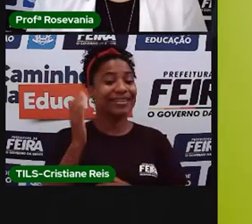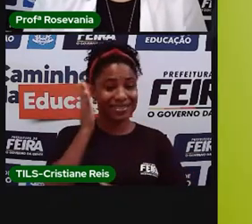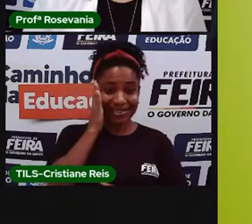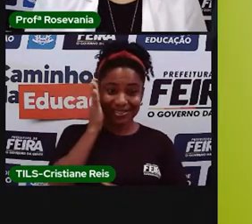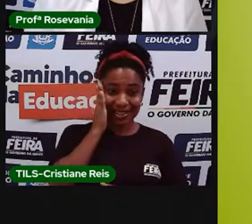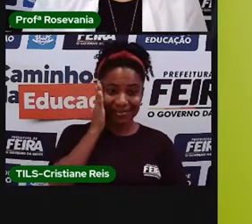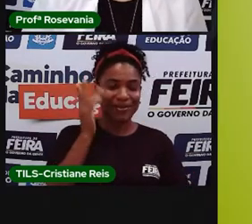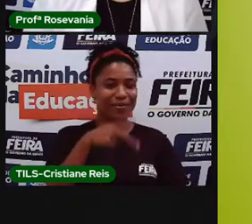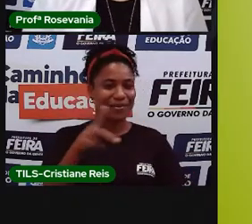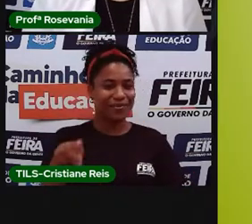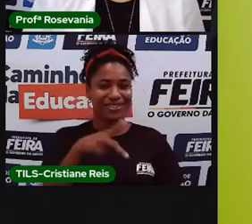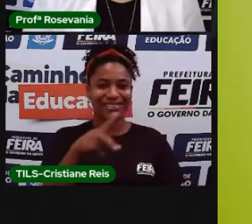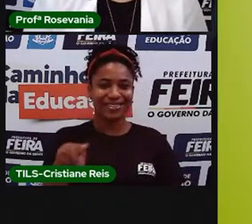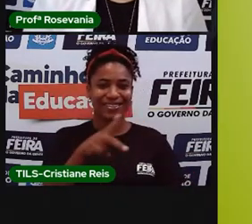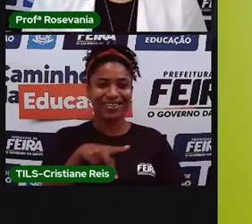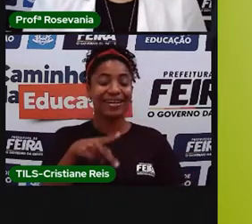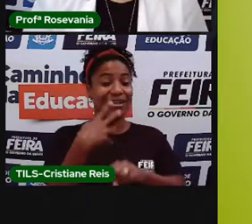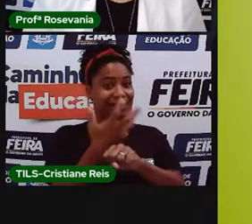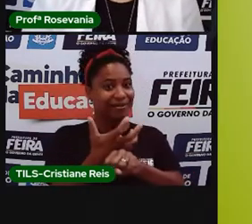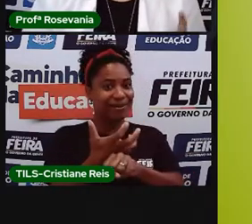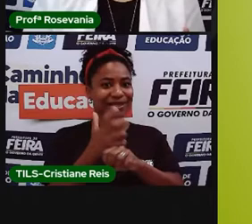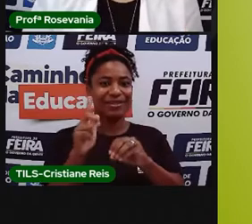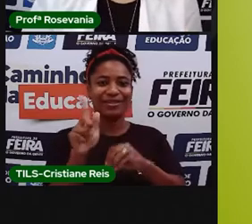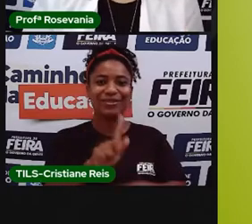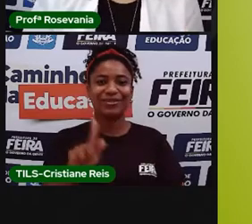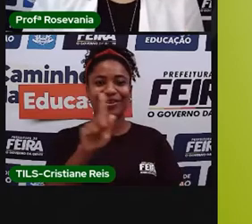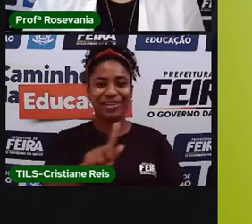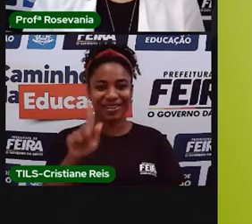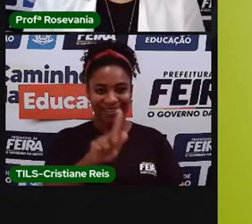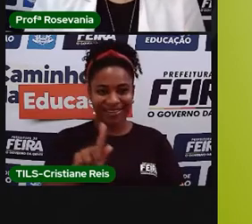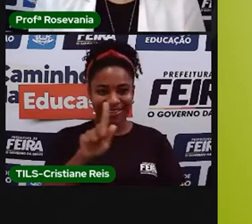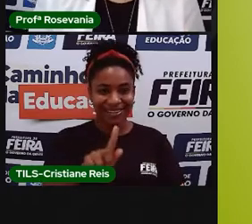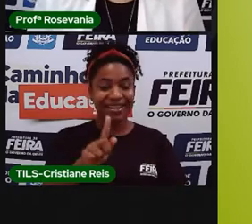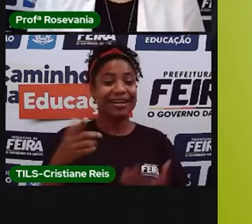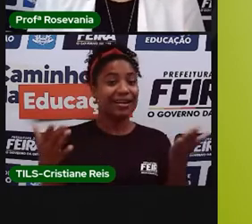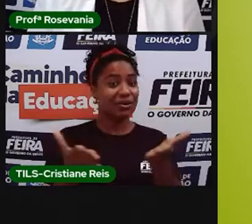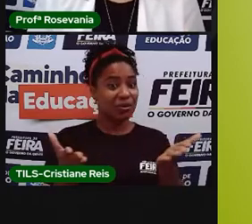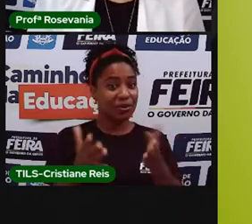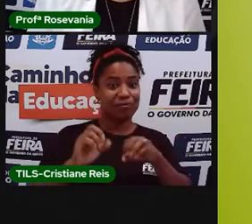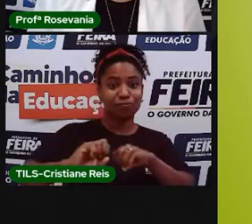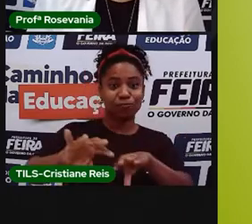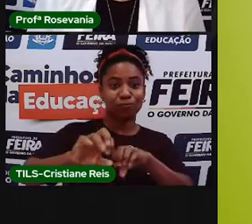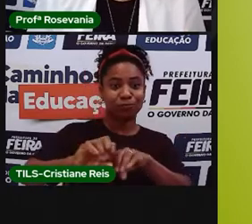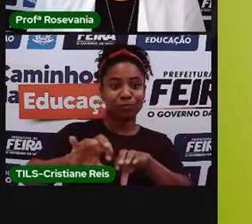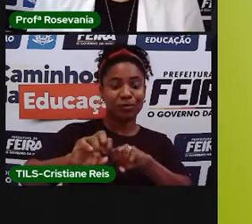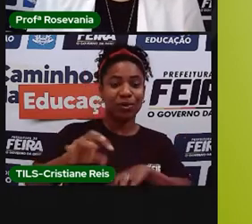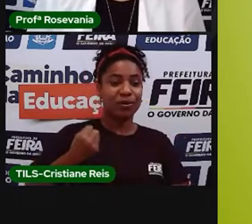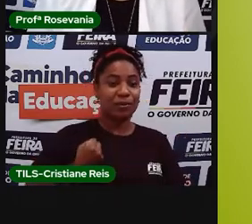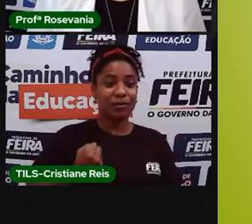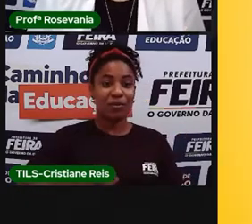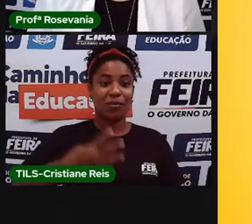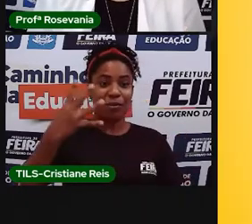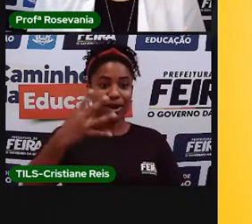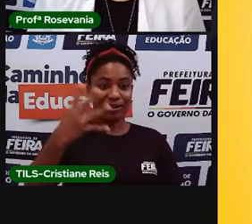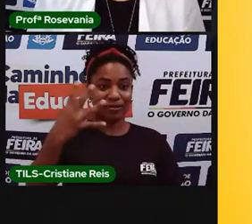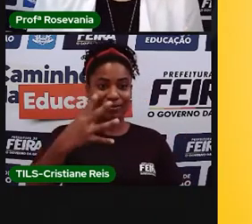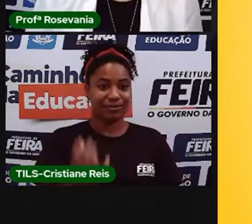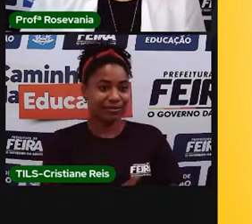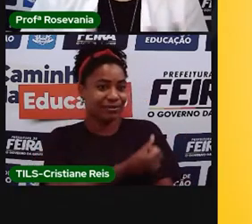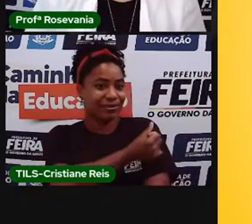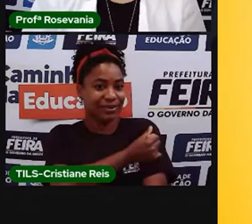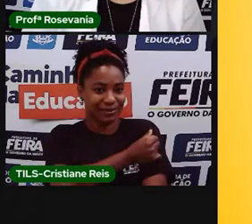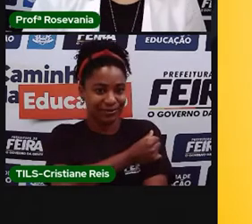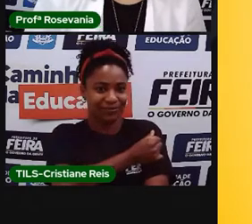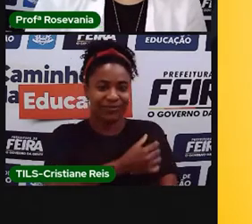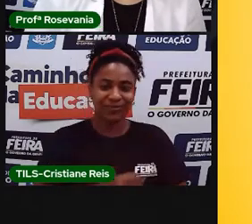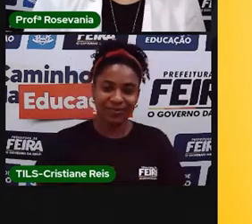professora de geografia e nós vamos ter uma aula do sexto ano, é a nossa aula 4. Vamos lá?